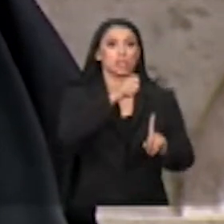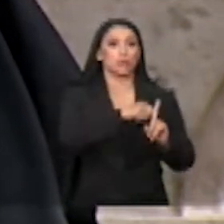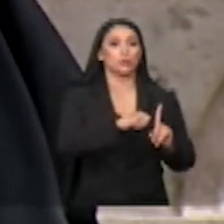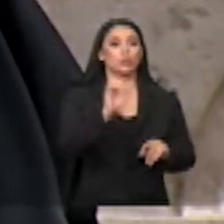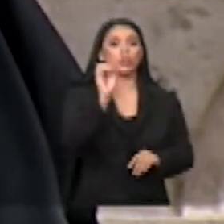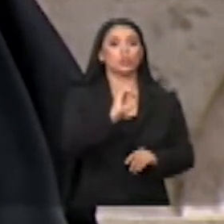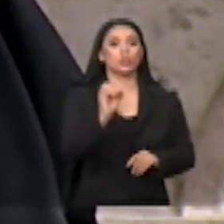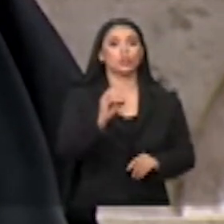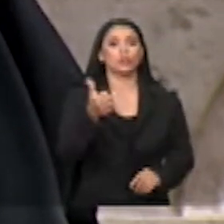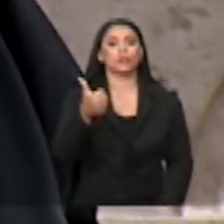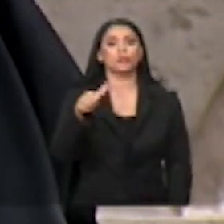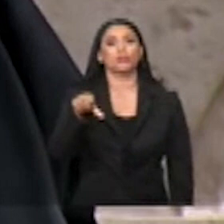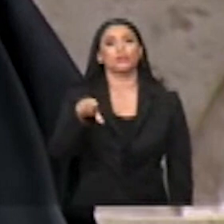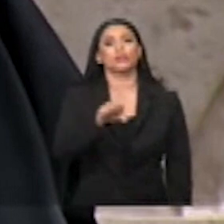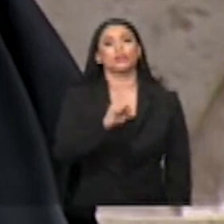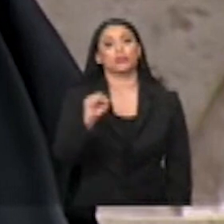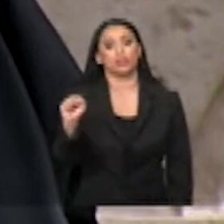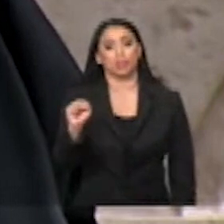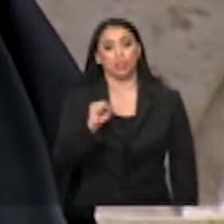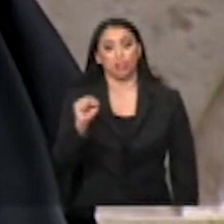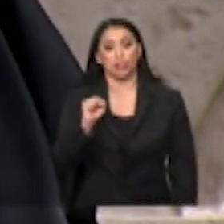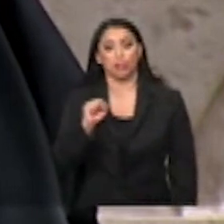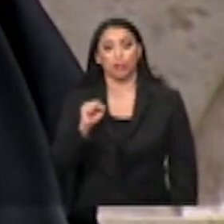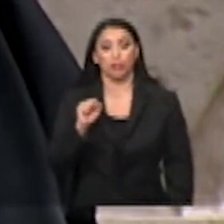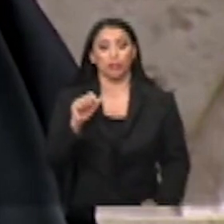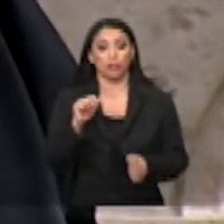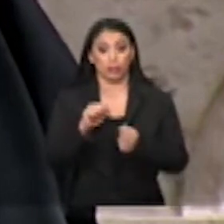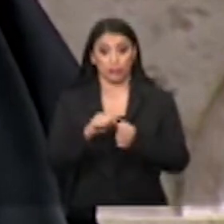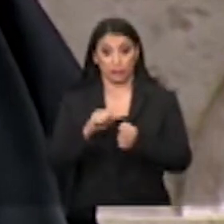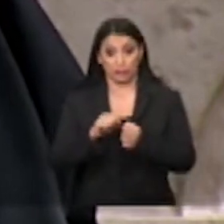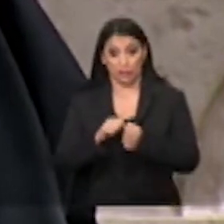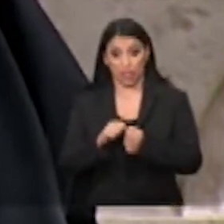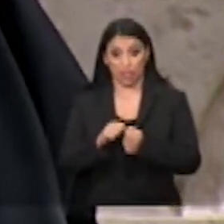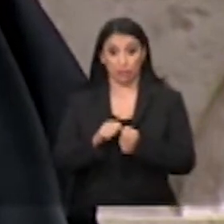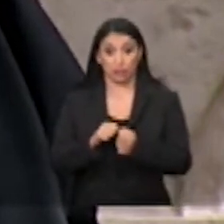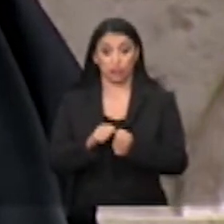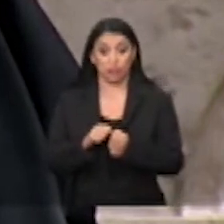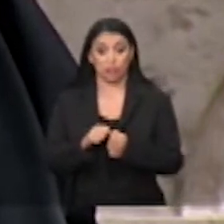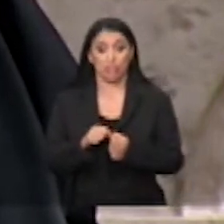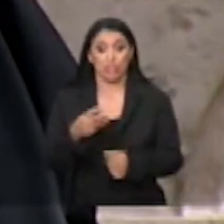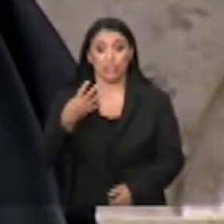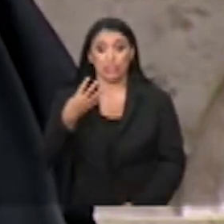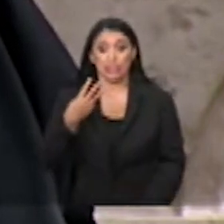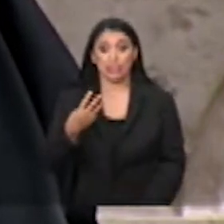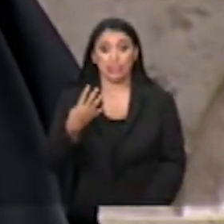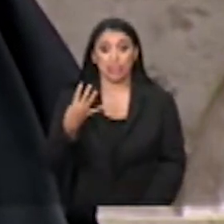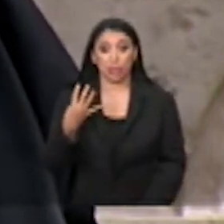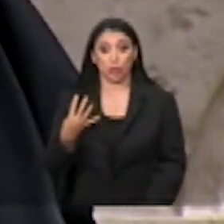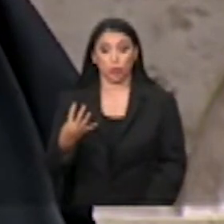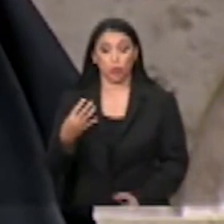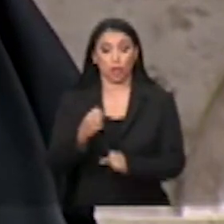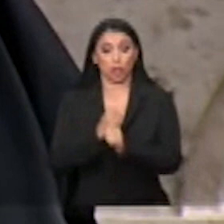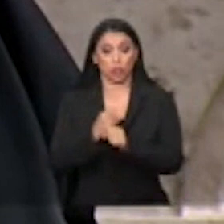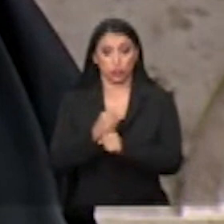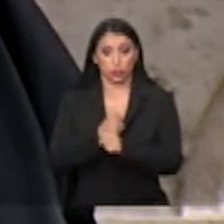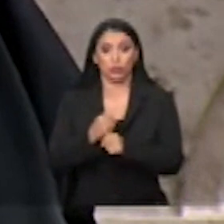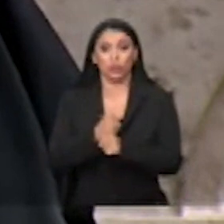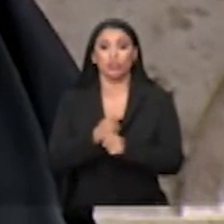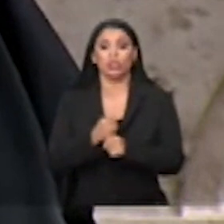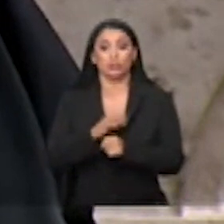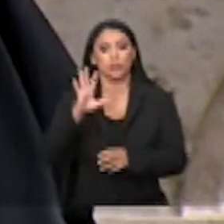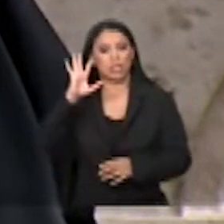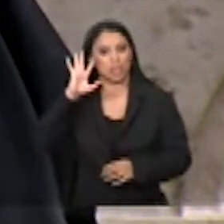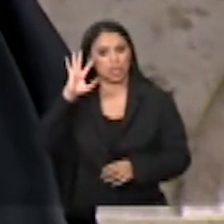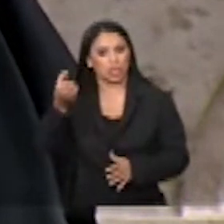de 88, fez e faz, há 34 anos, a sua